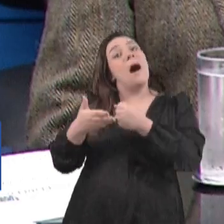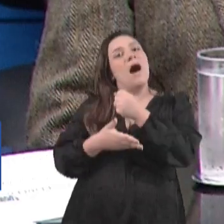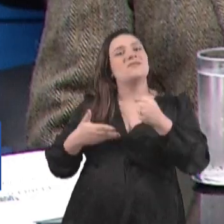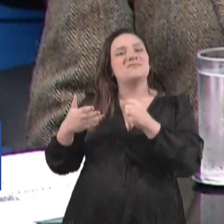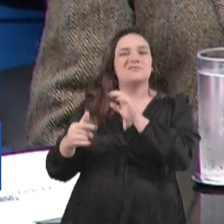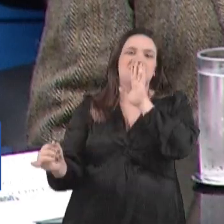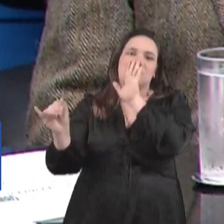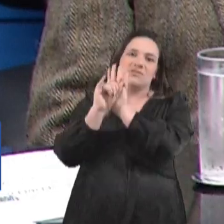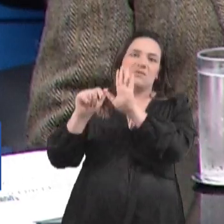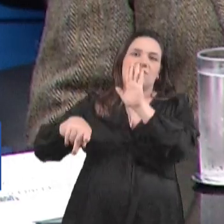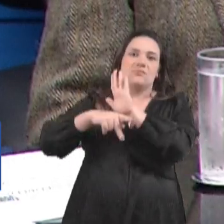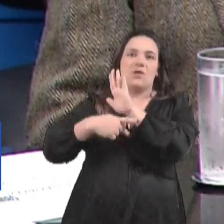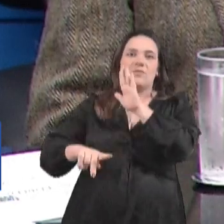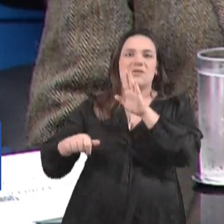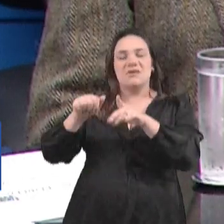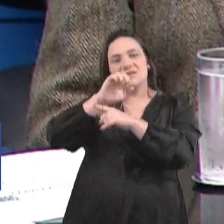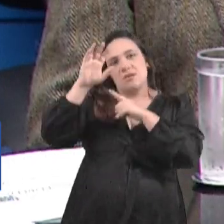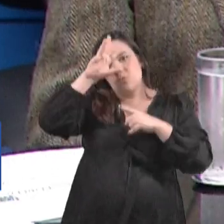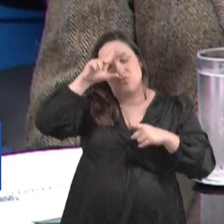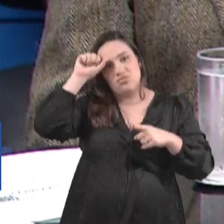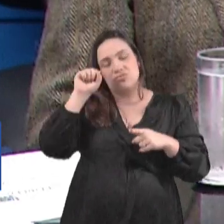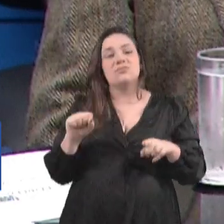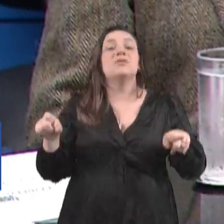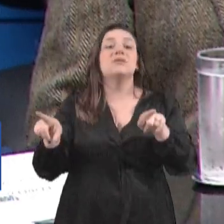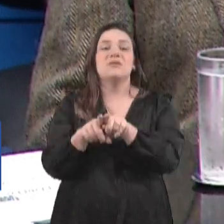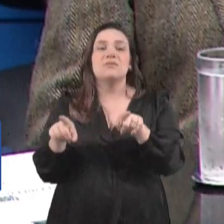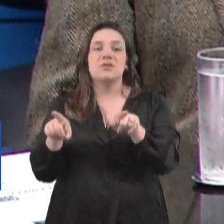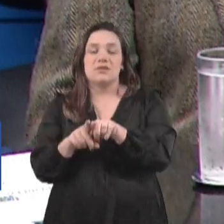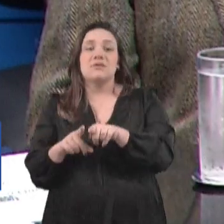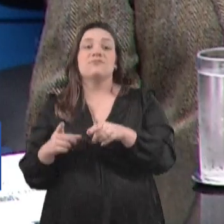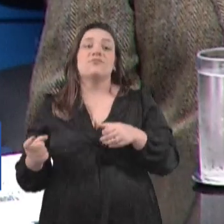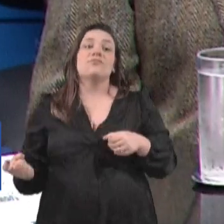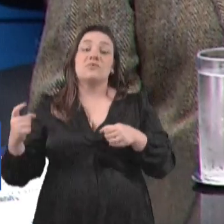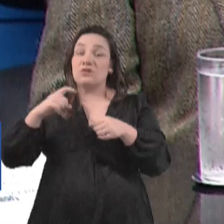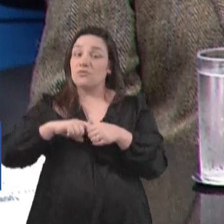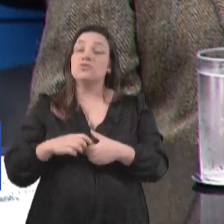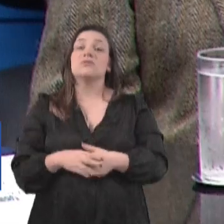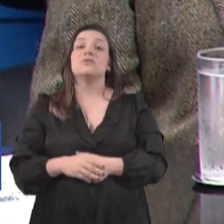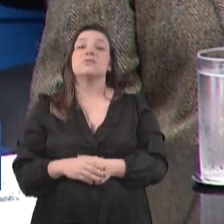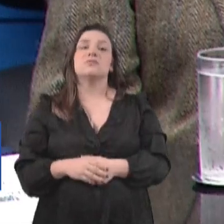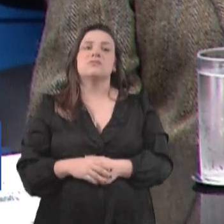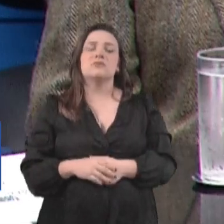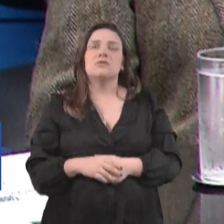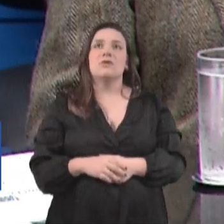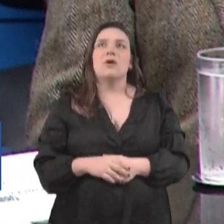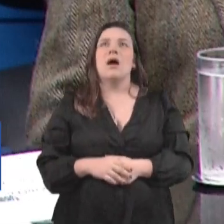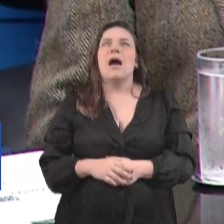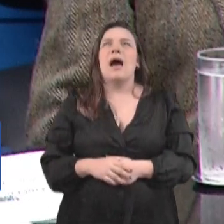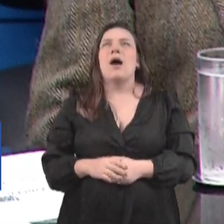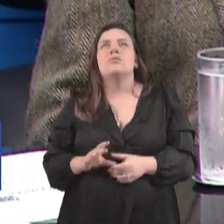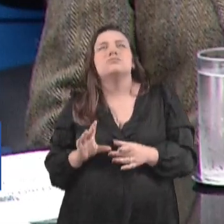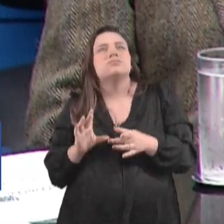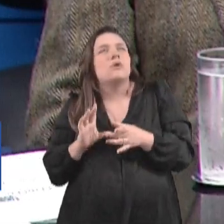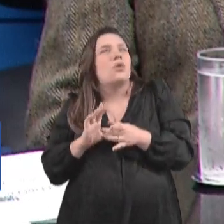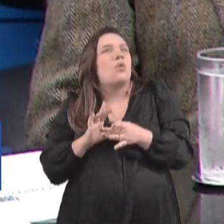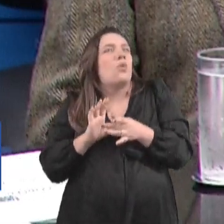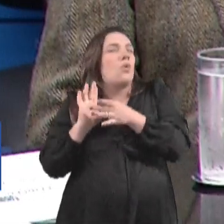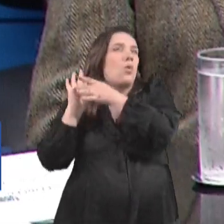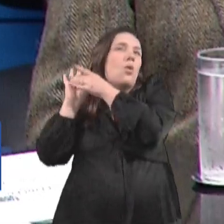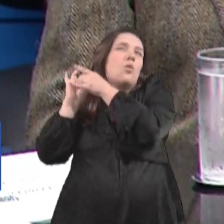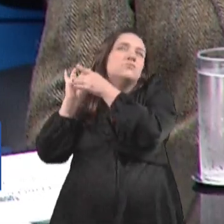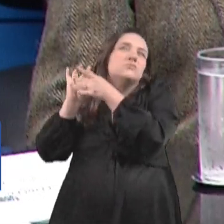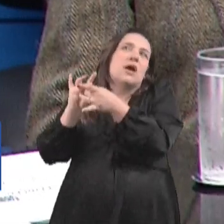a identidade sul-mato-grossense e reatando, simbolicamente, os fios vivos entre